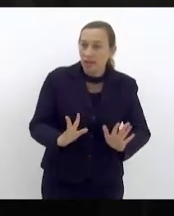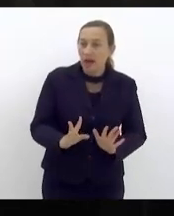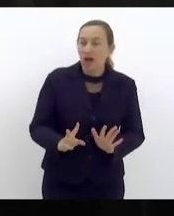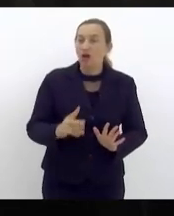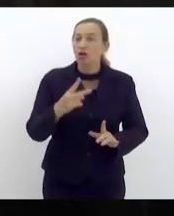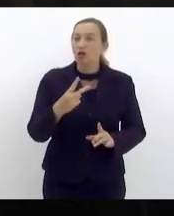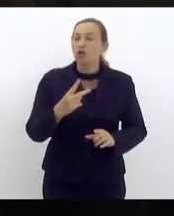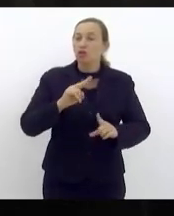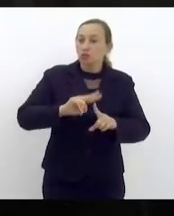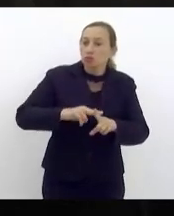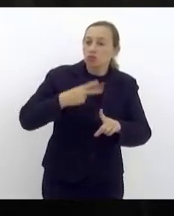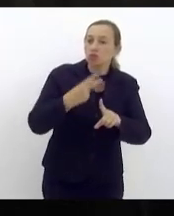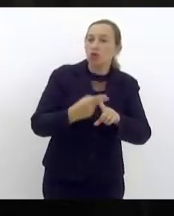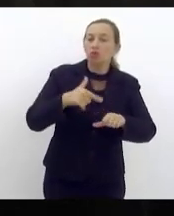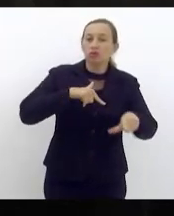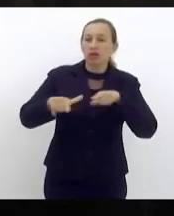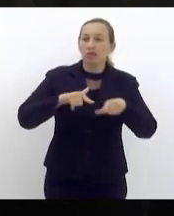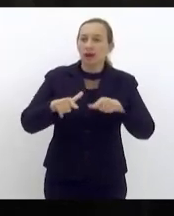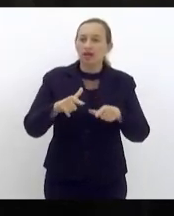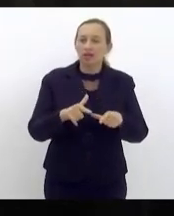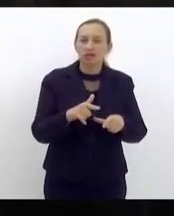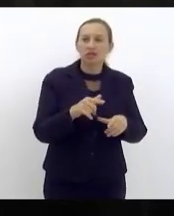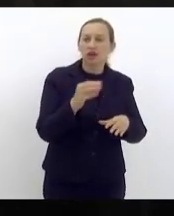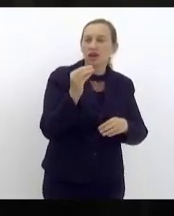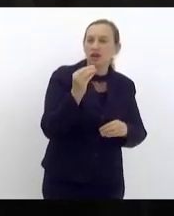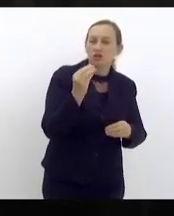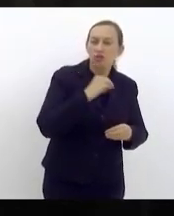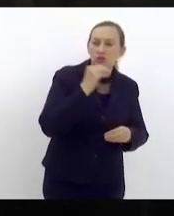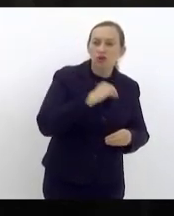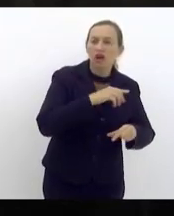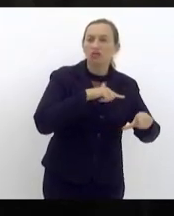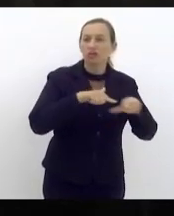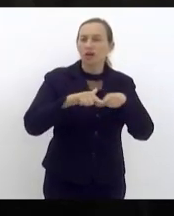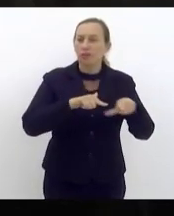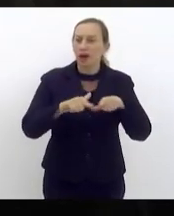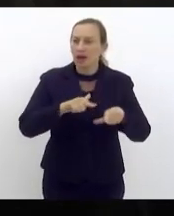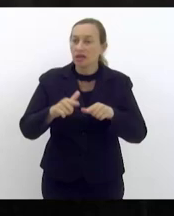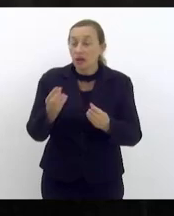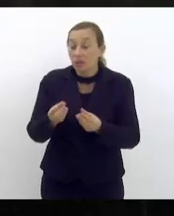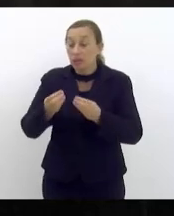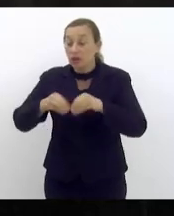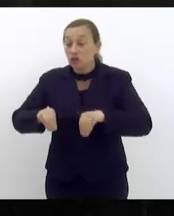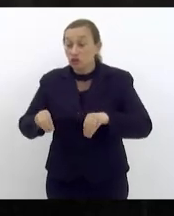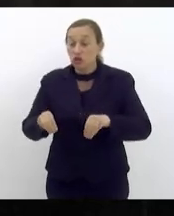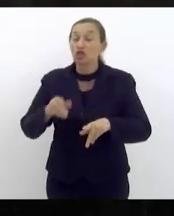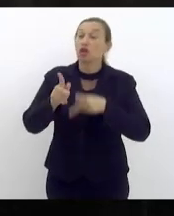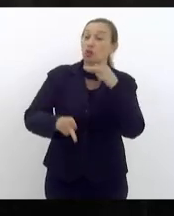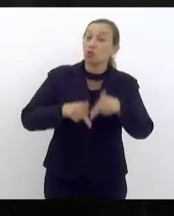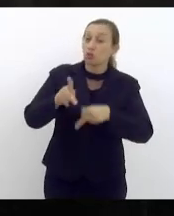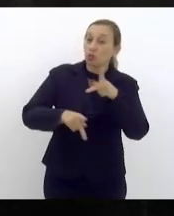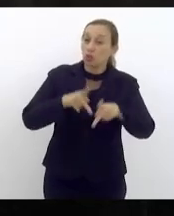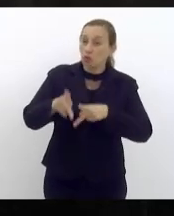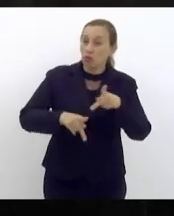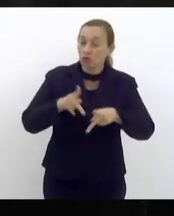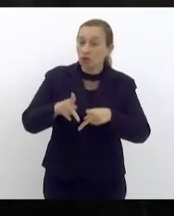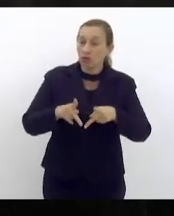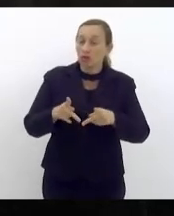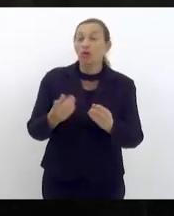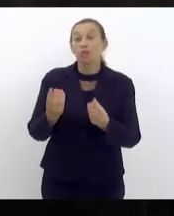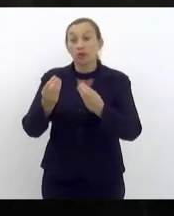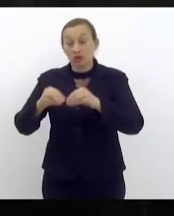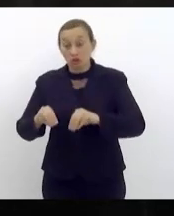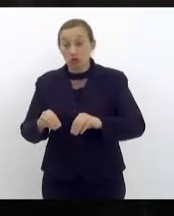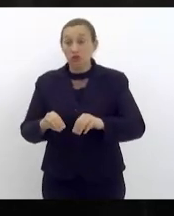a precarização do trabalho a automatização do trabalho prejudica a população gera desemprego